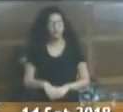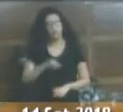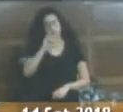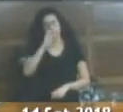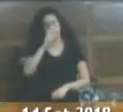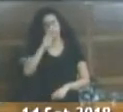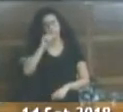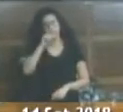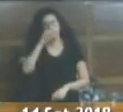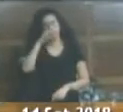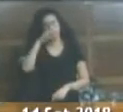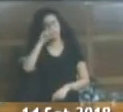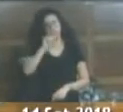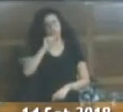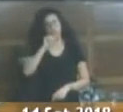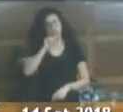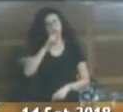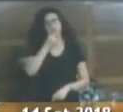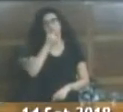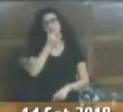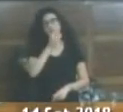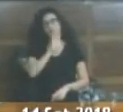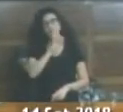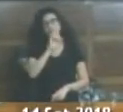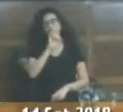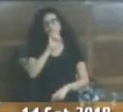Ibama, o Ibama não, meu Deus, é